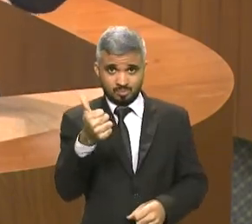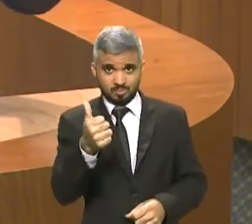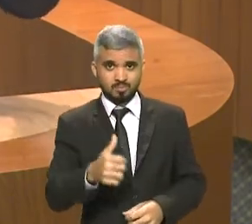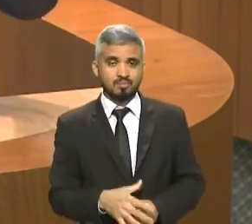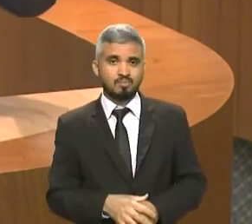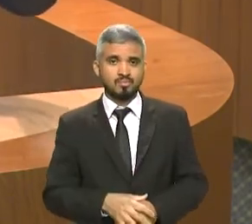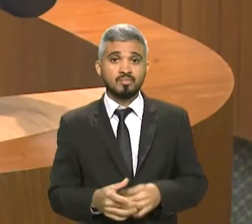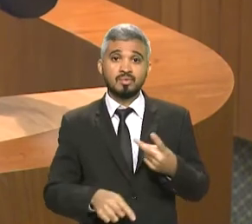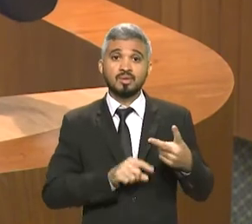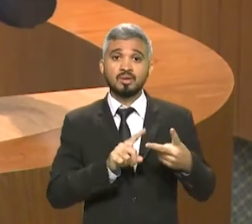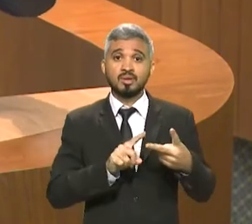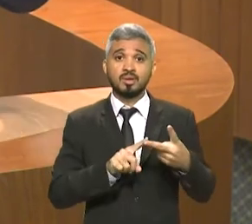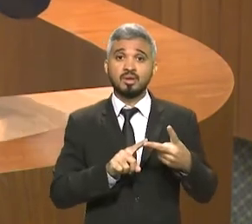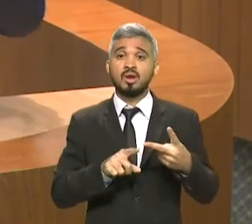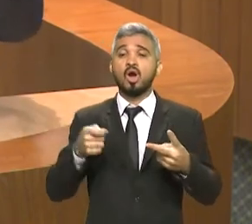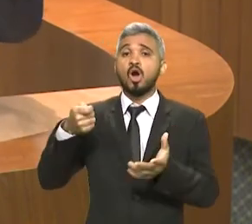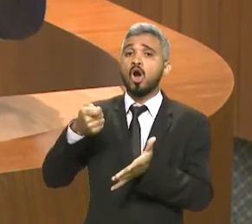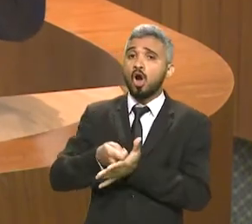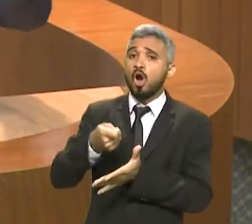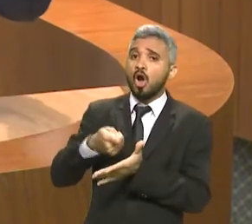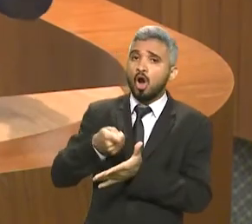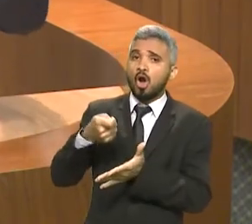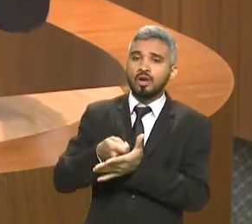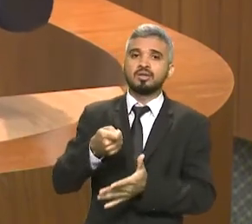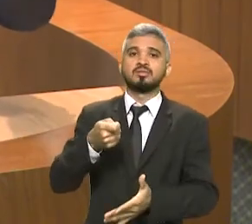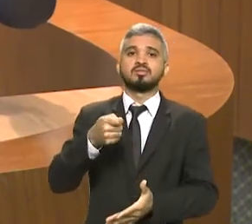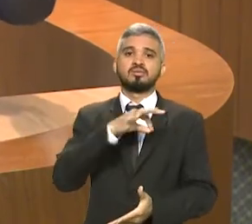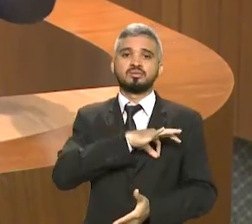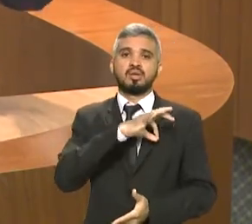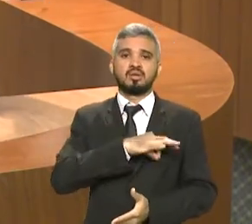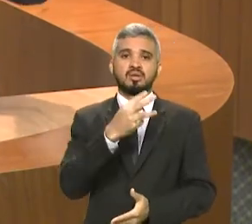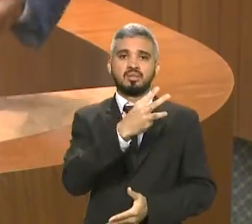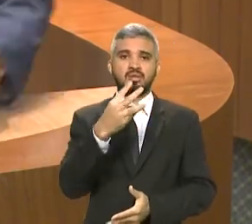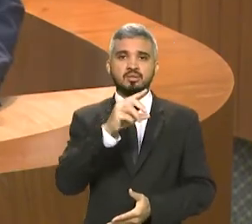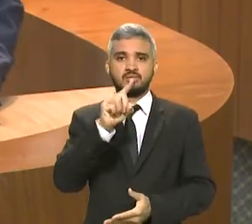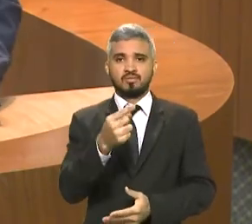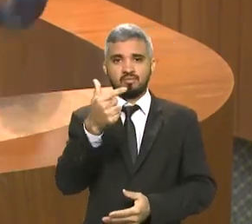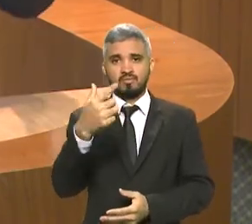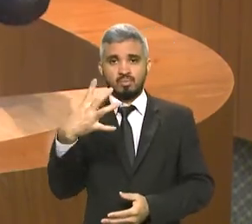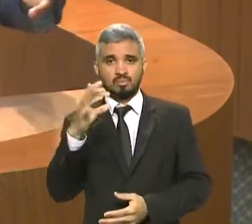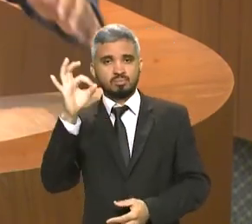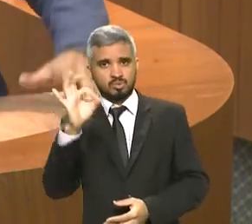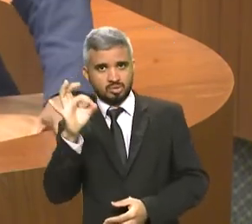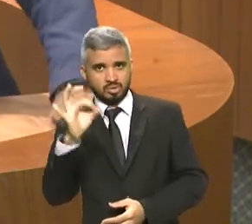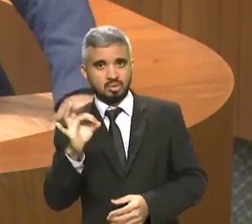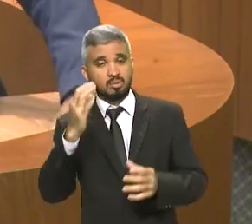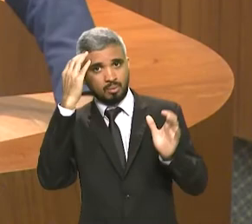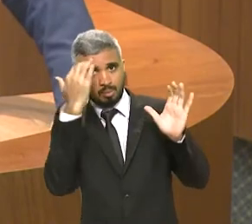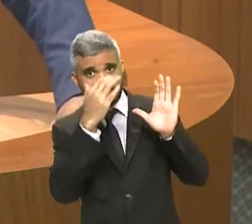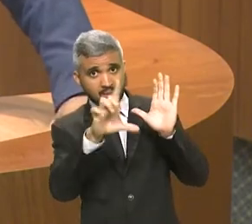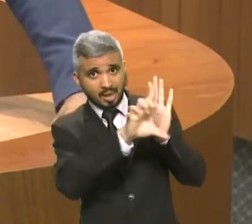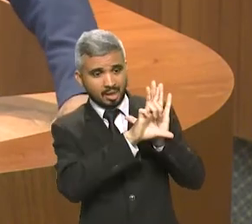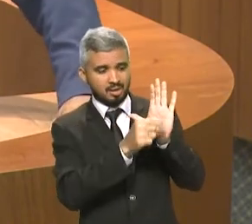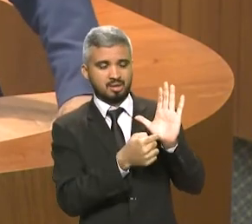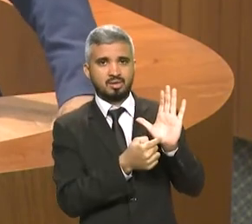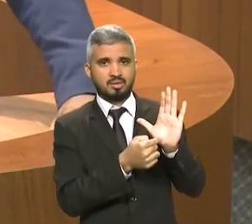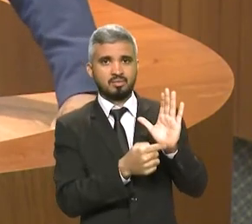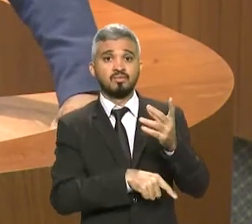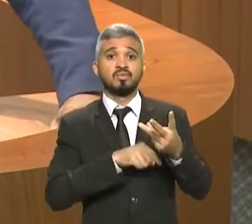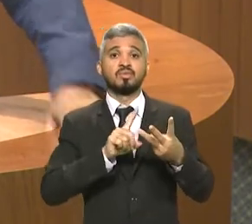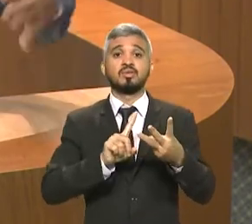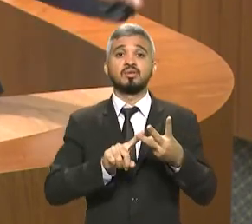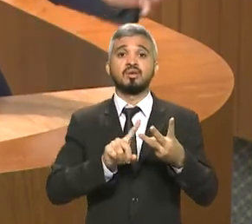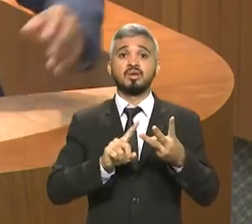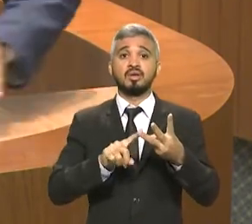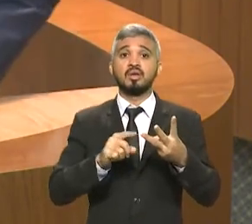reajuste de 33,24%. É lei, é obrigação. E terceiro, que o senhor secretário Felipe Camarão venha à